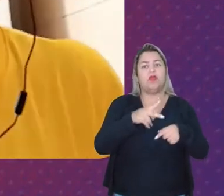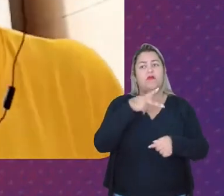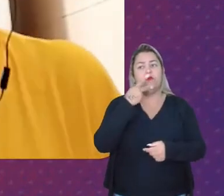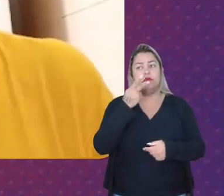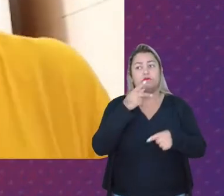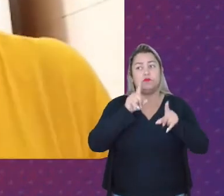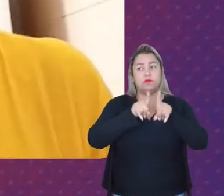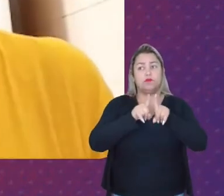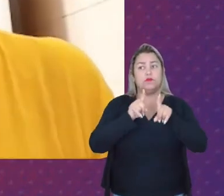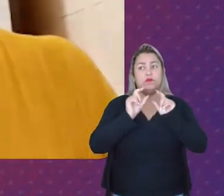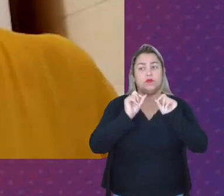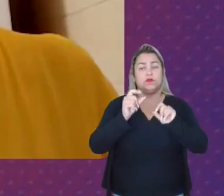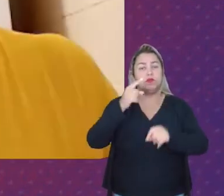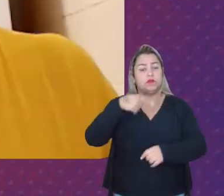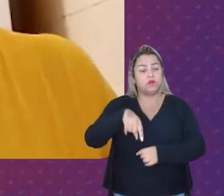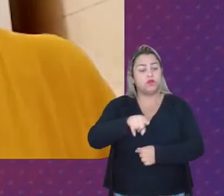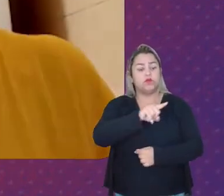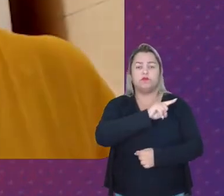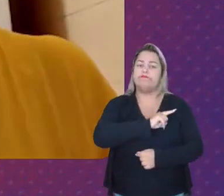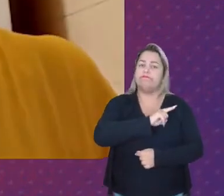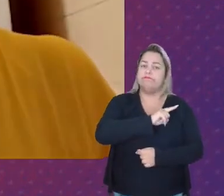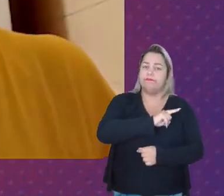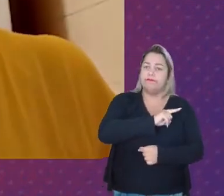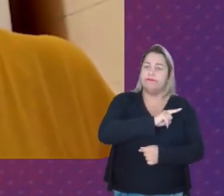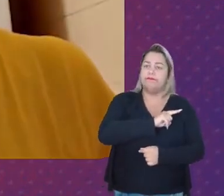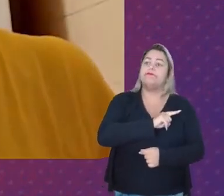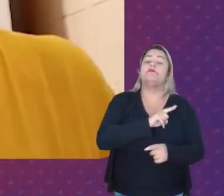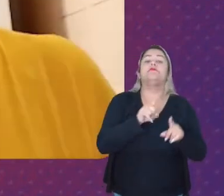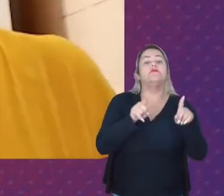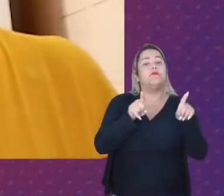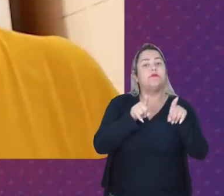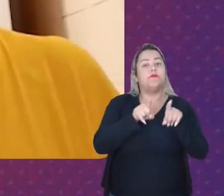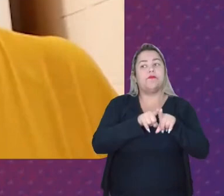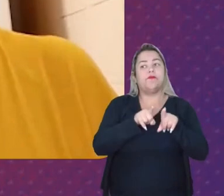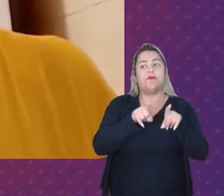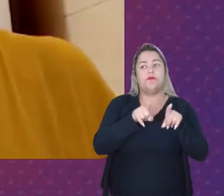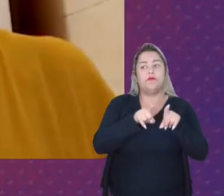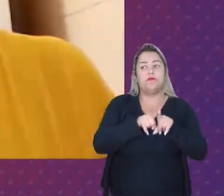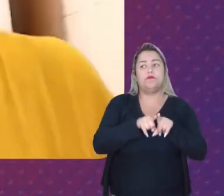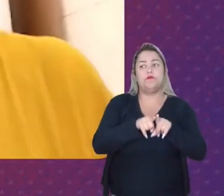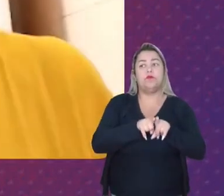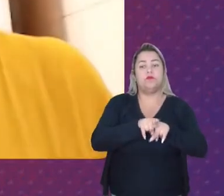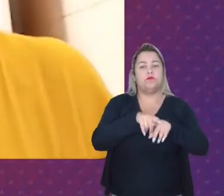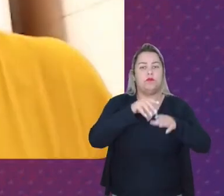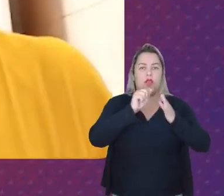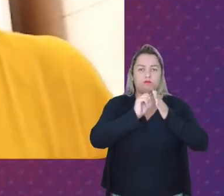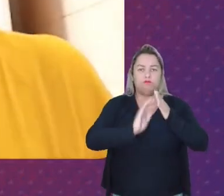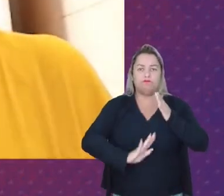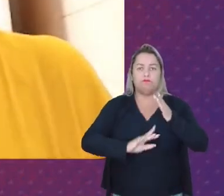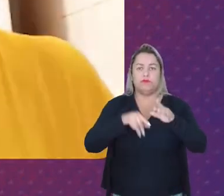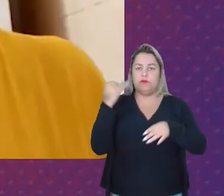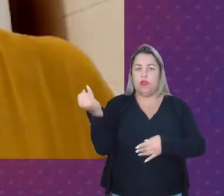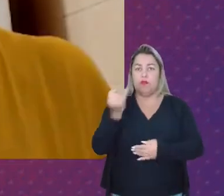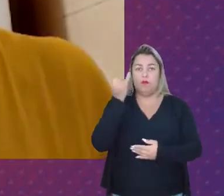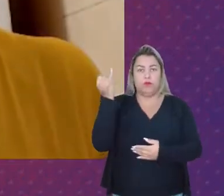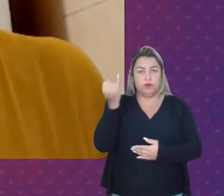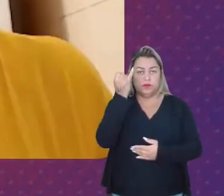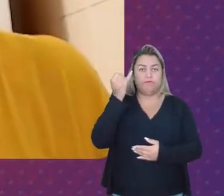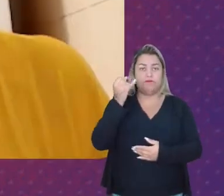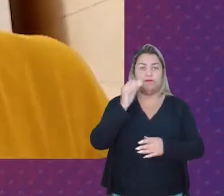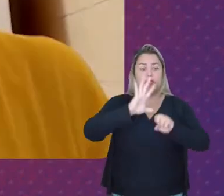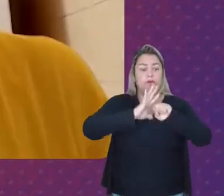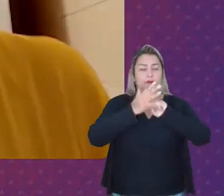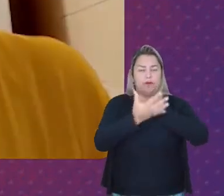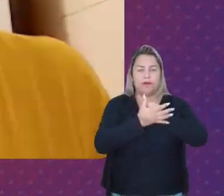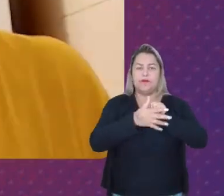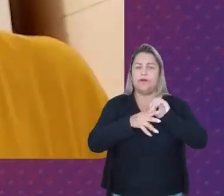e pedindo que, se nós estávamos sendo consideradas como atividades essenciais na pandemia, então nos colocasse